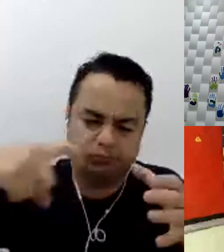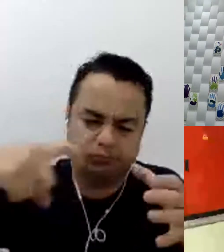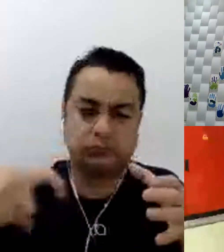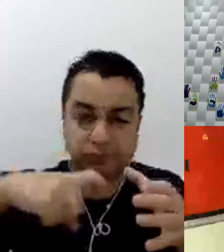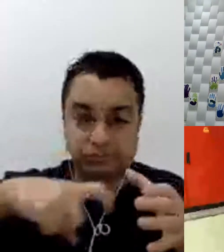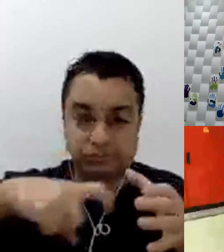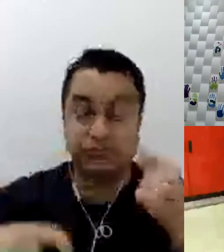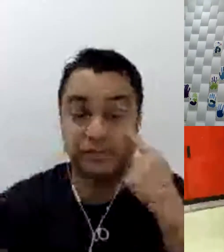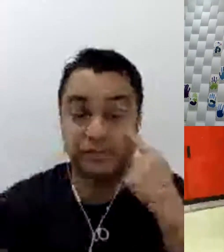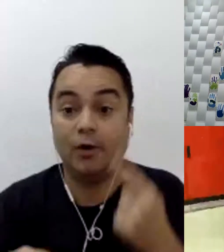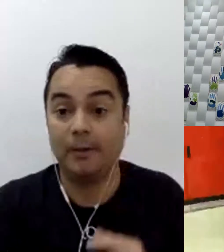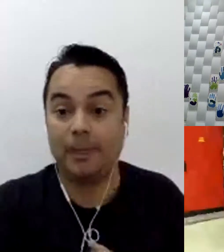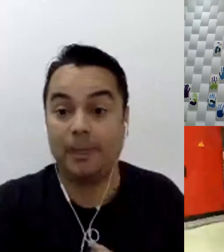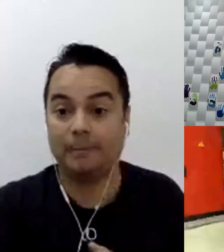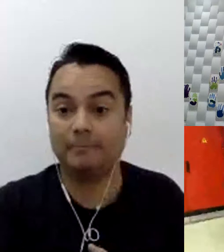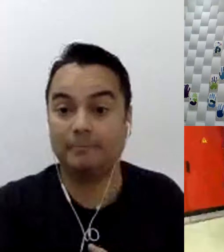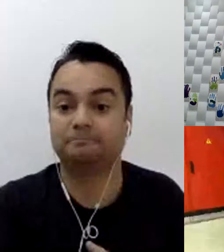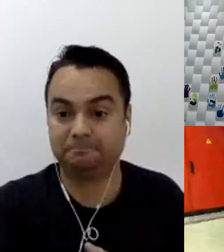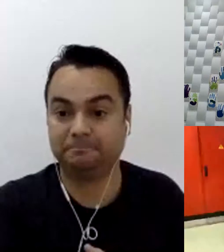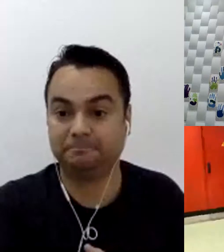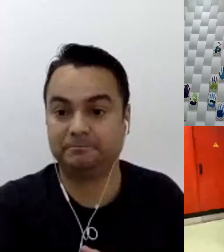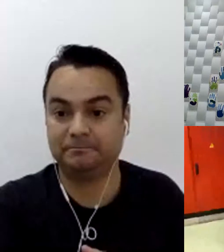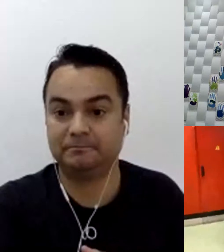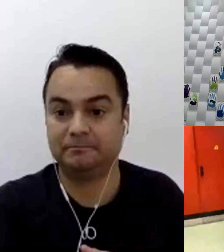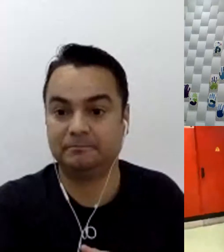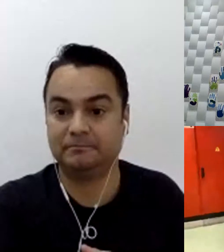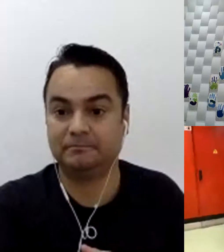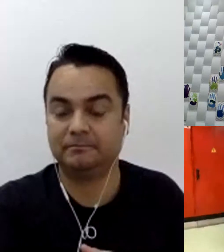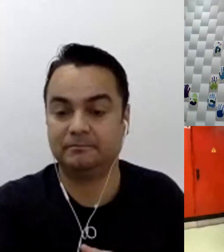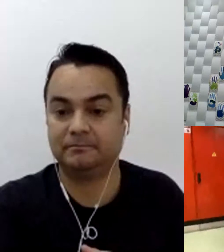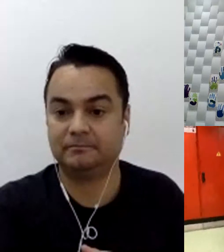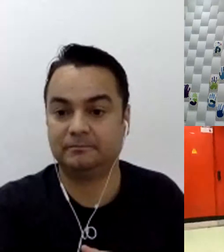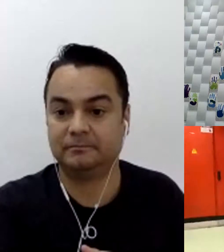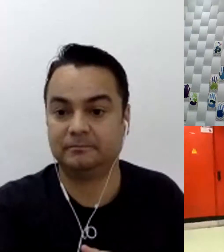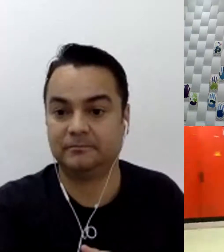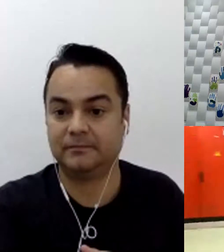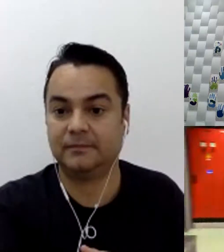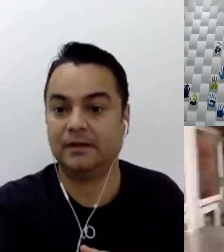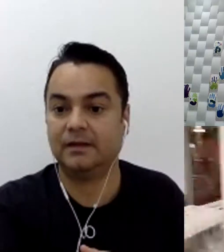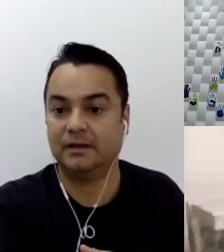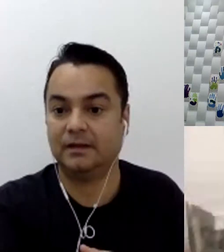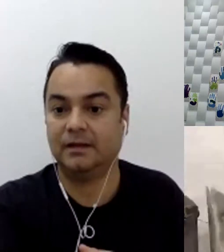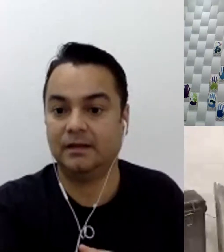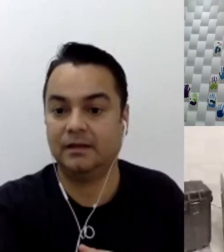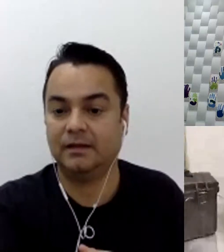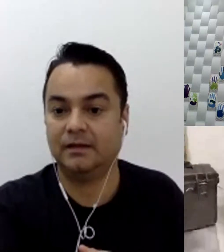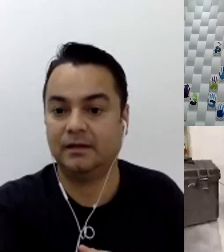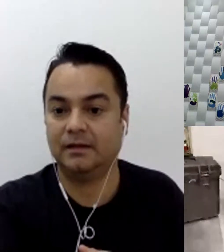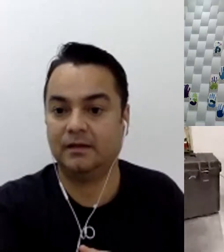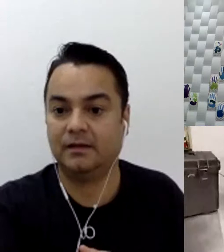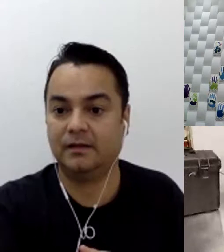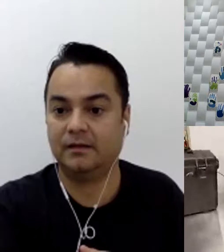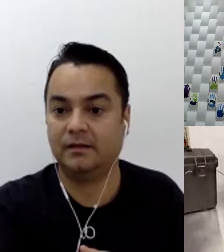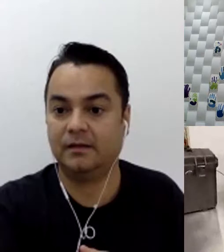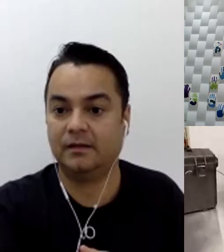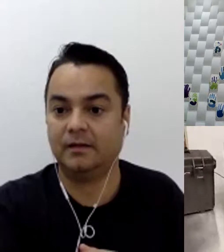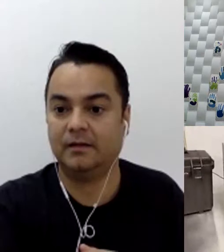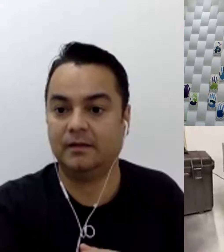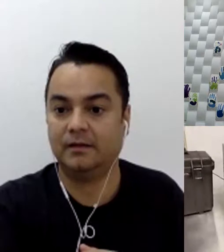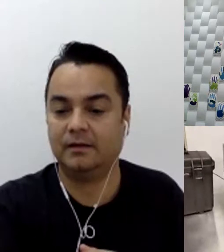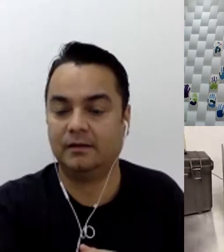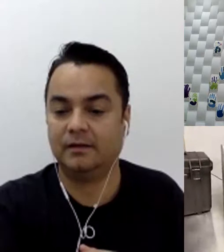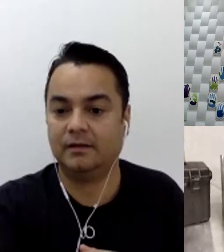aditiva, essa impressora é impressora metal. Então, existem impressoras poliméricas e impressoras de metal. Então, aqui uma